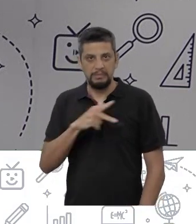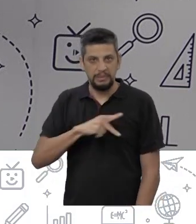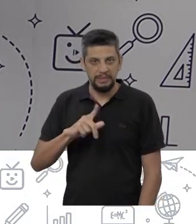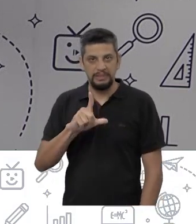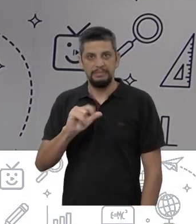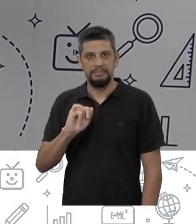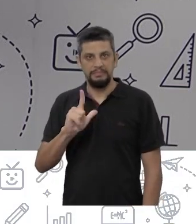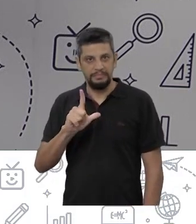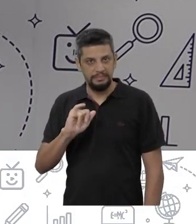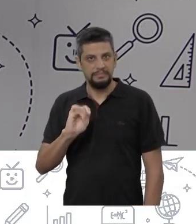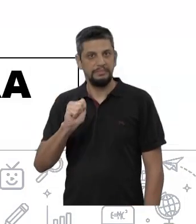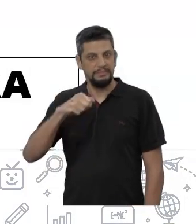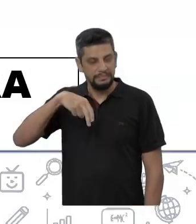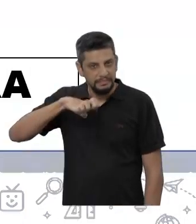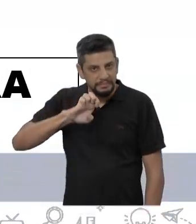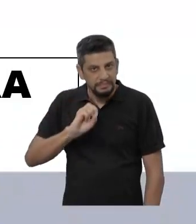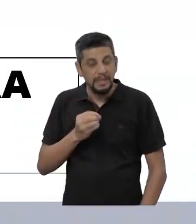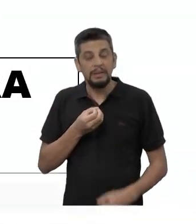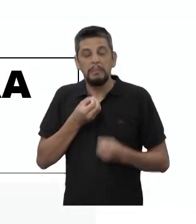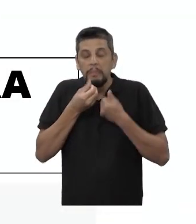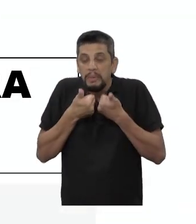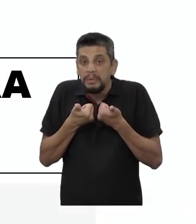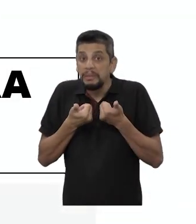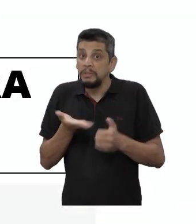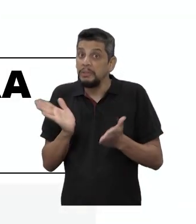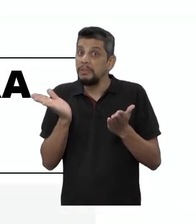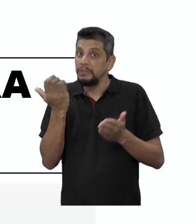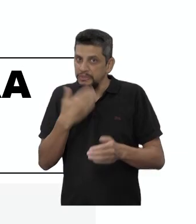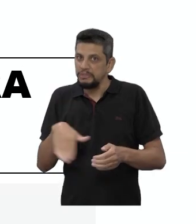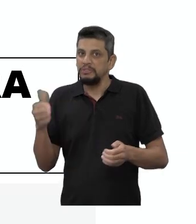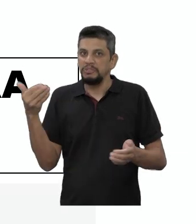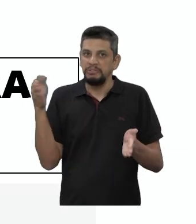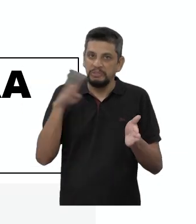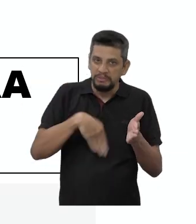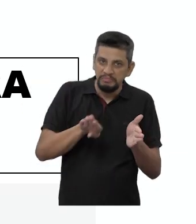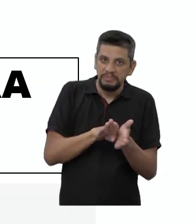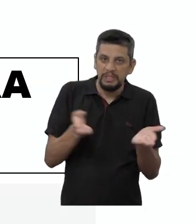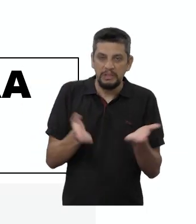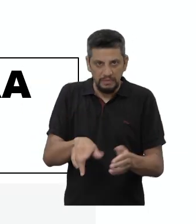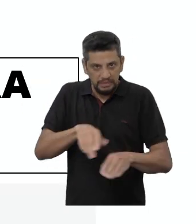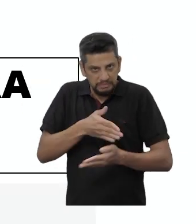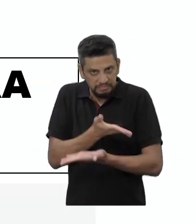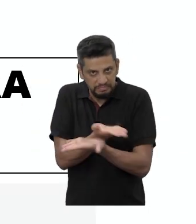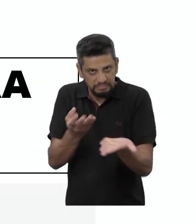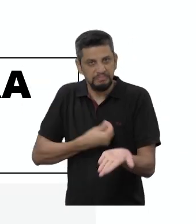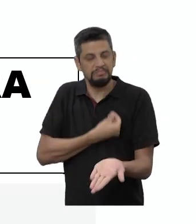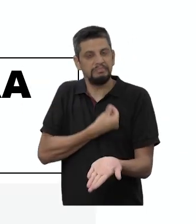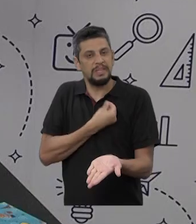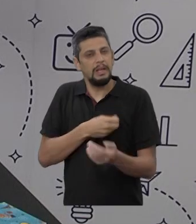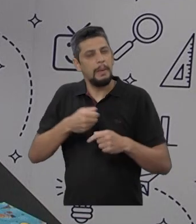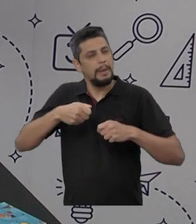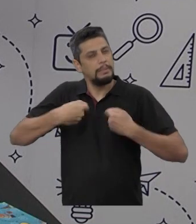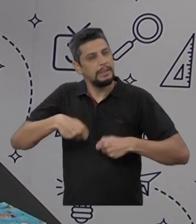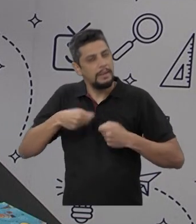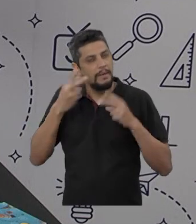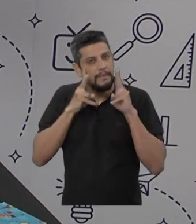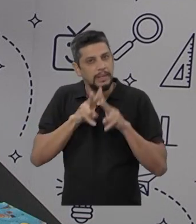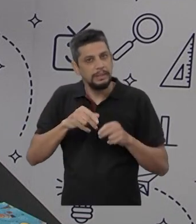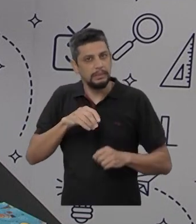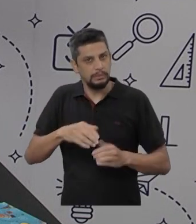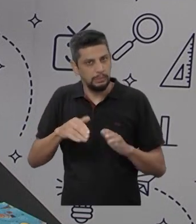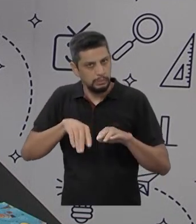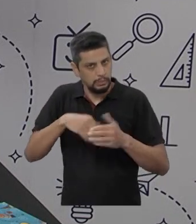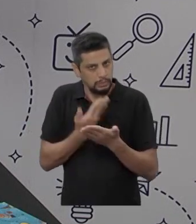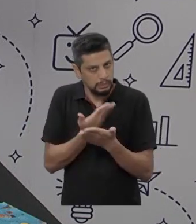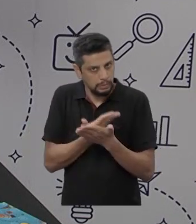professora Liliane. Bom, nós já estamos aqui, vocês também já devem estar todos aí, mas nós precisamos ver se a